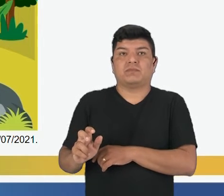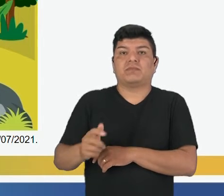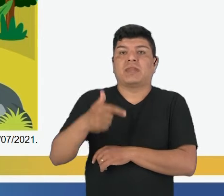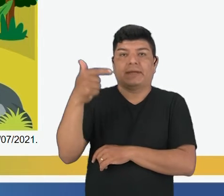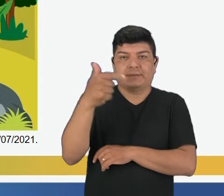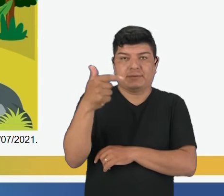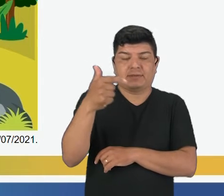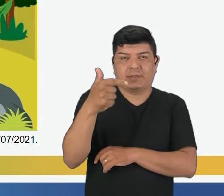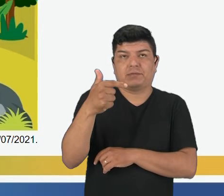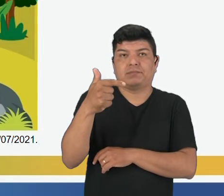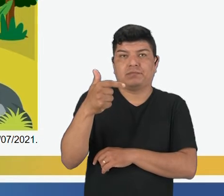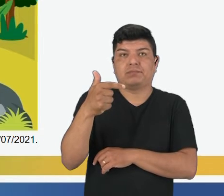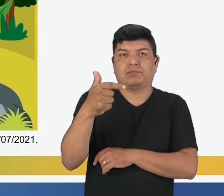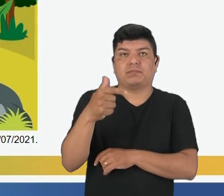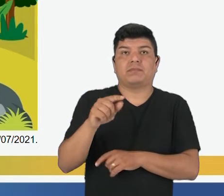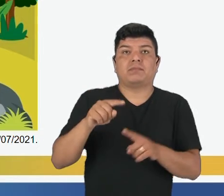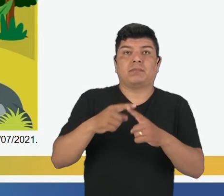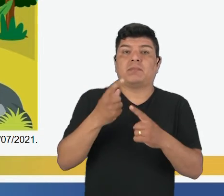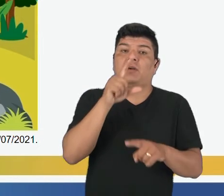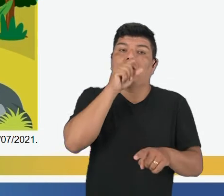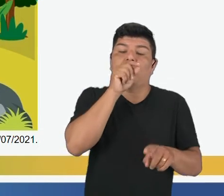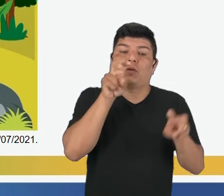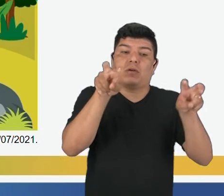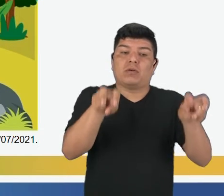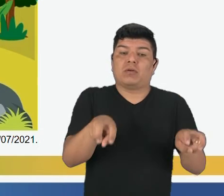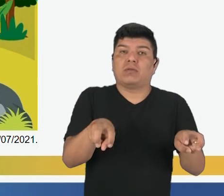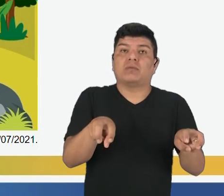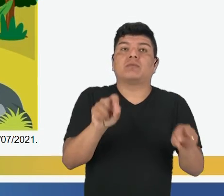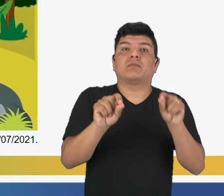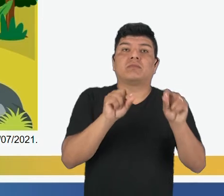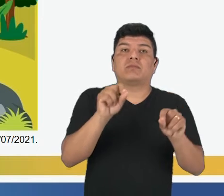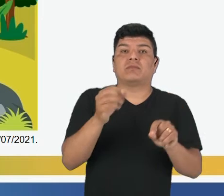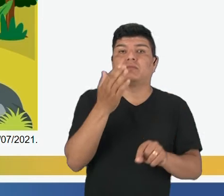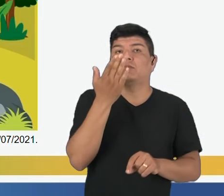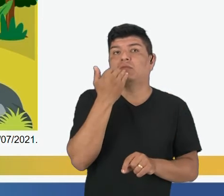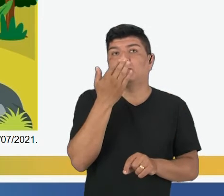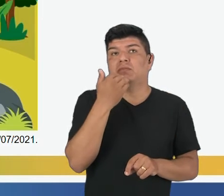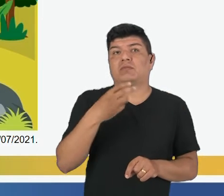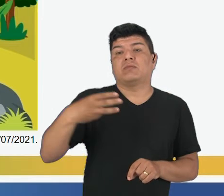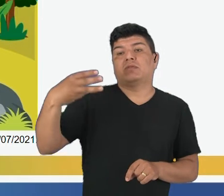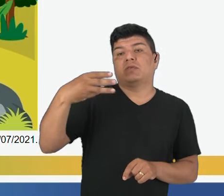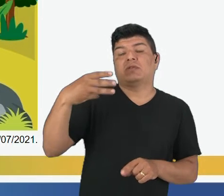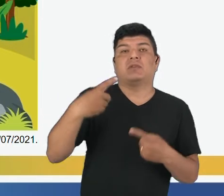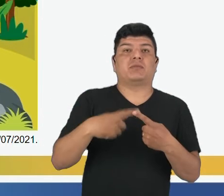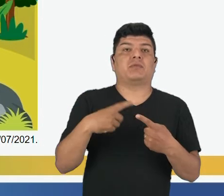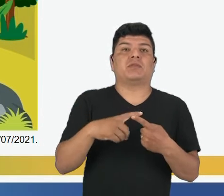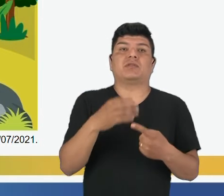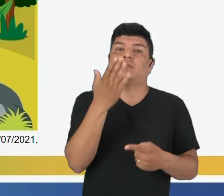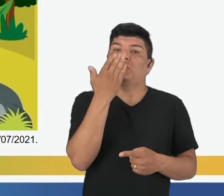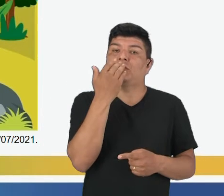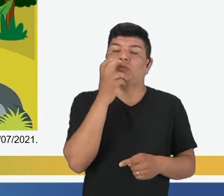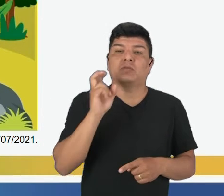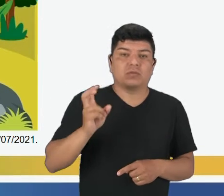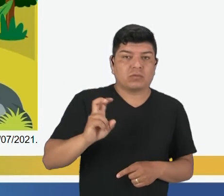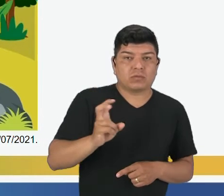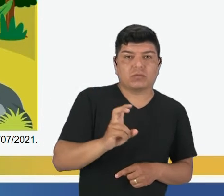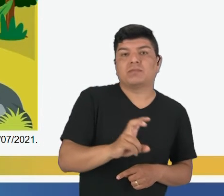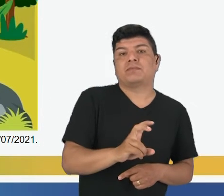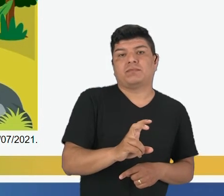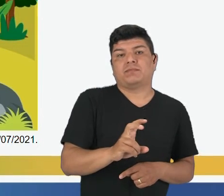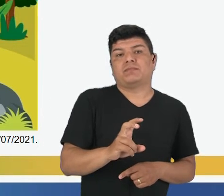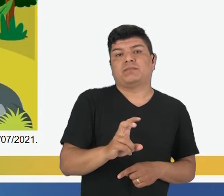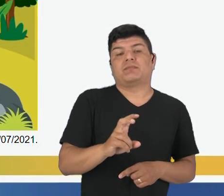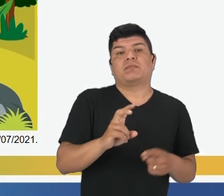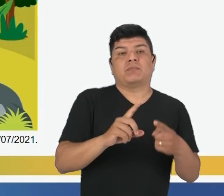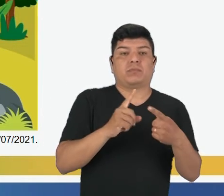consumidor secundário. Já o gavião comporta-se como consumidor terciário, pois se alimenta da cobra, que é